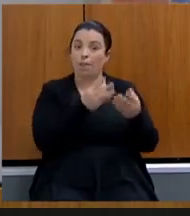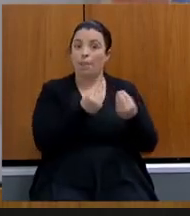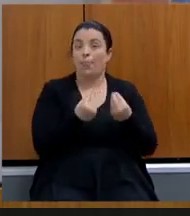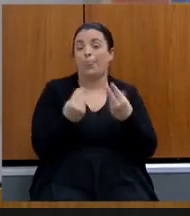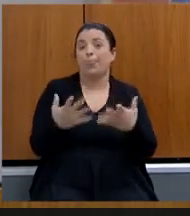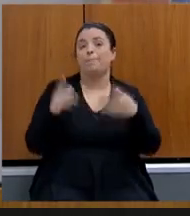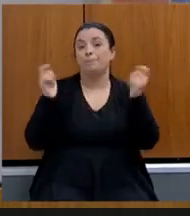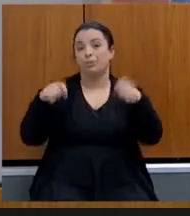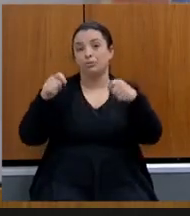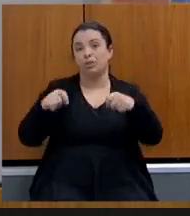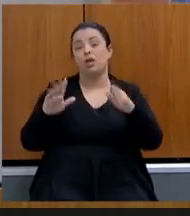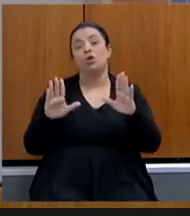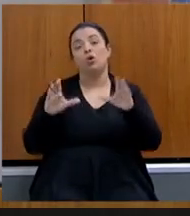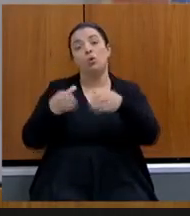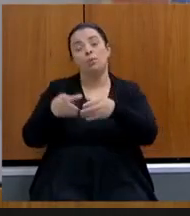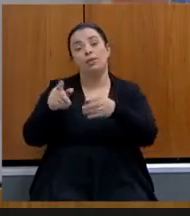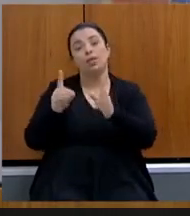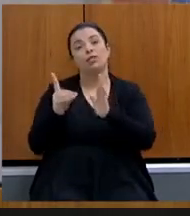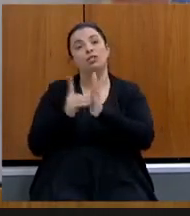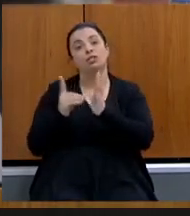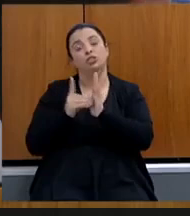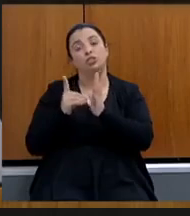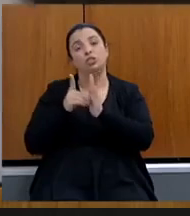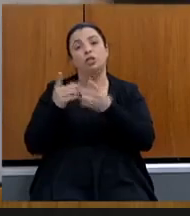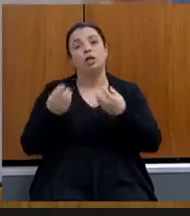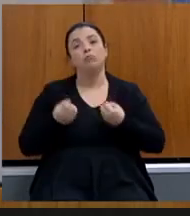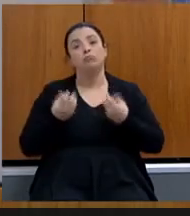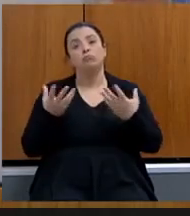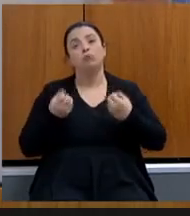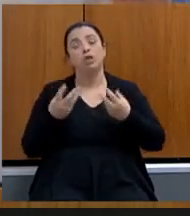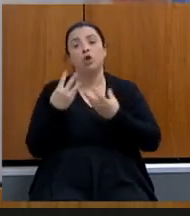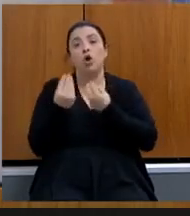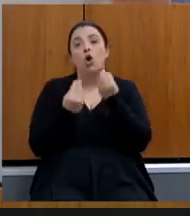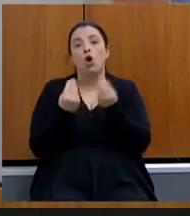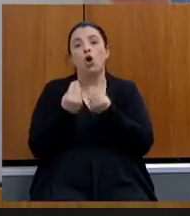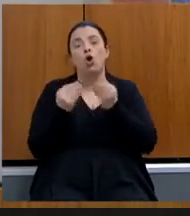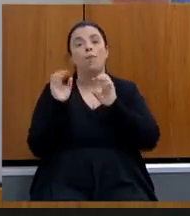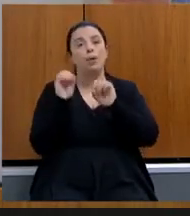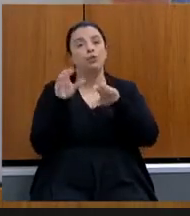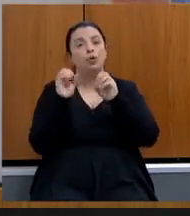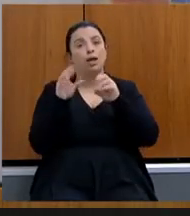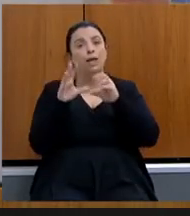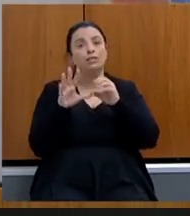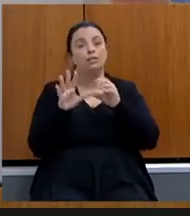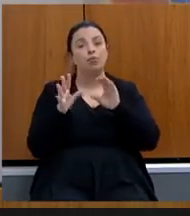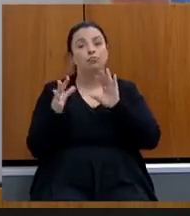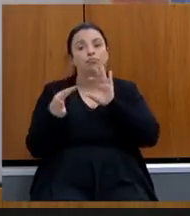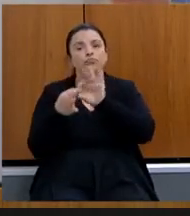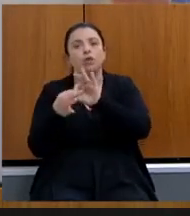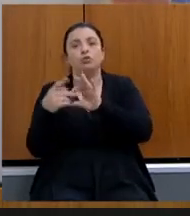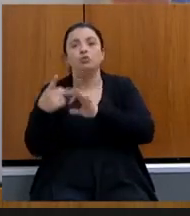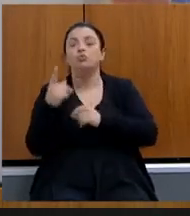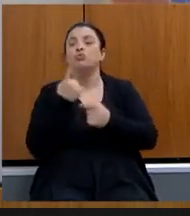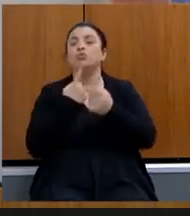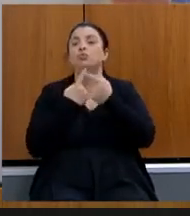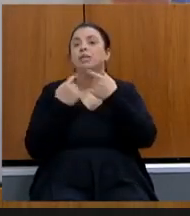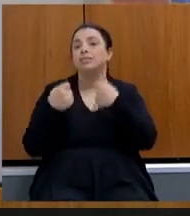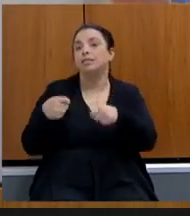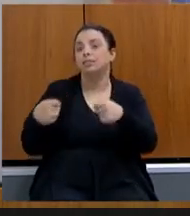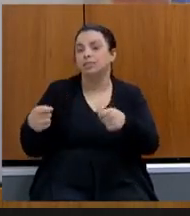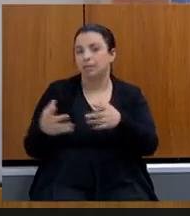comunidade indígena expresse De que forma a educação deve atender aos seus interesses como ela deve ser